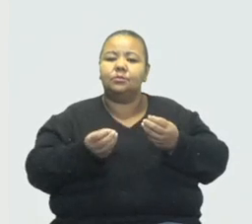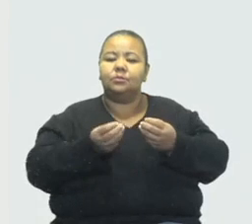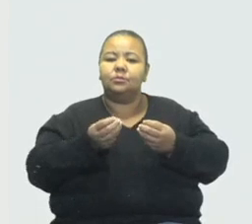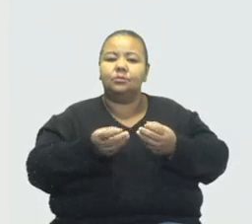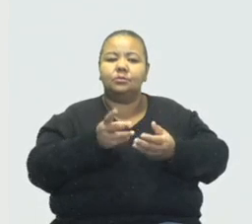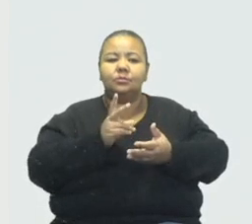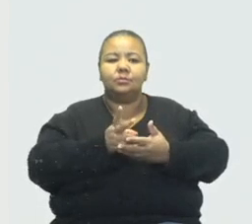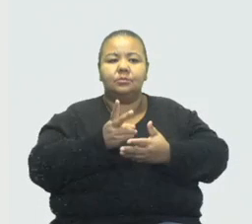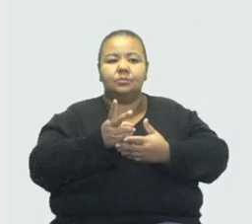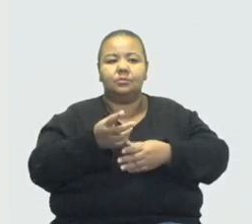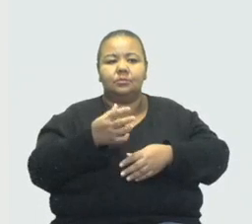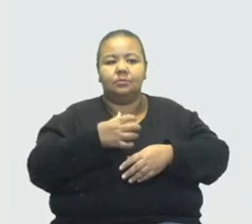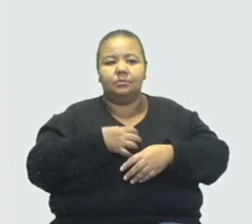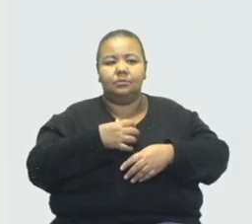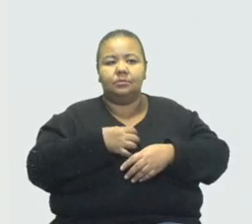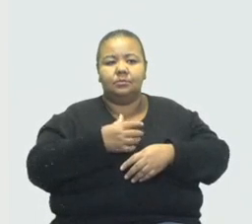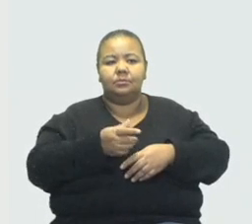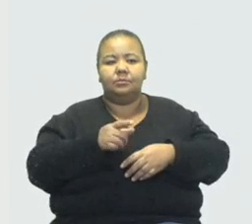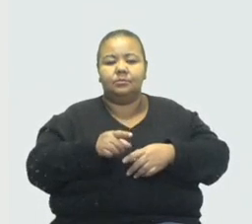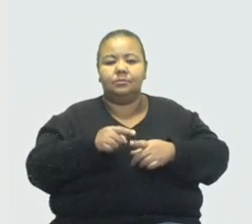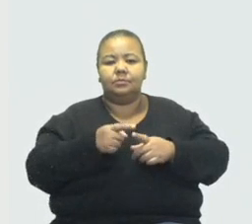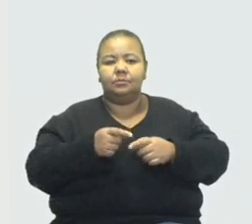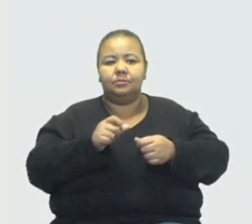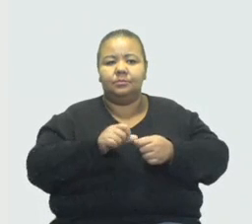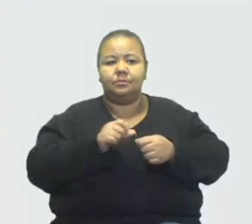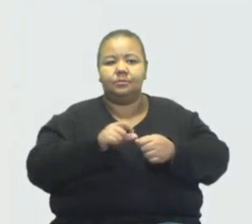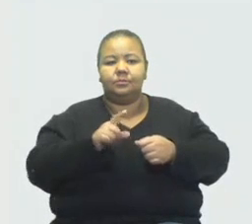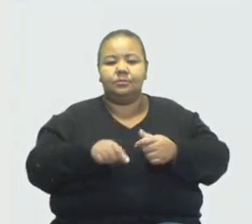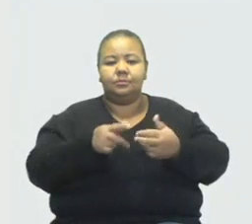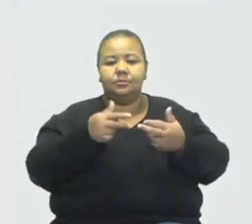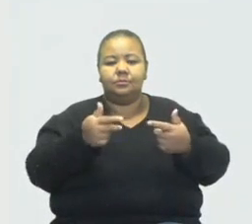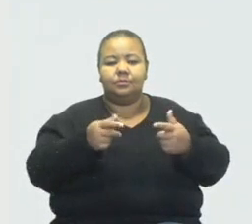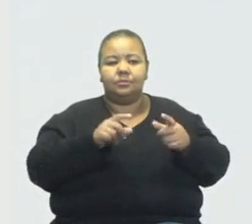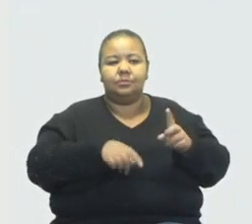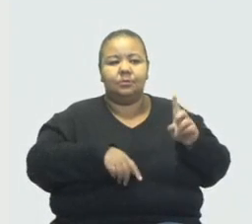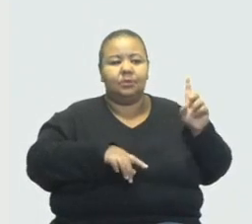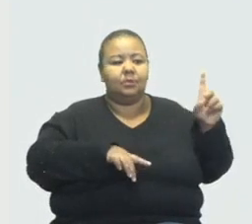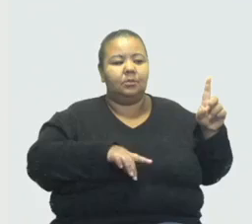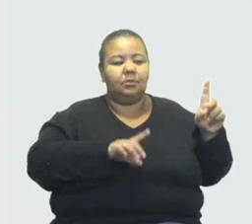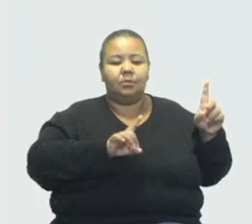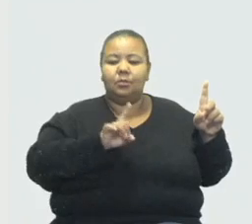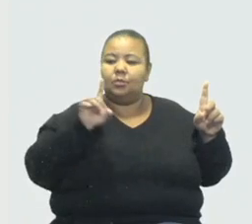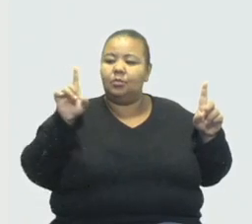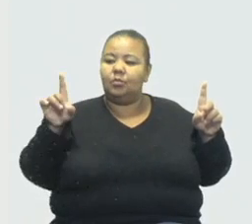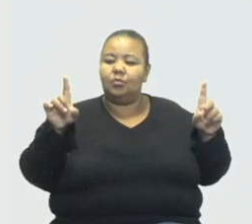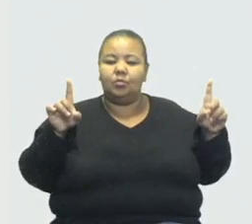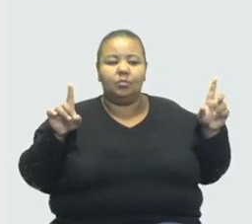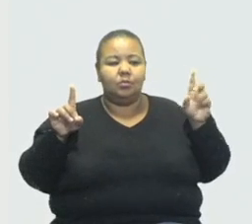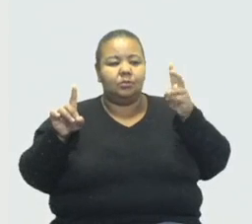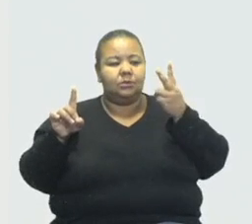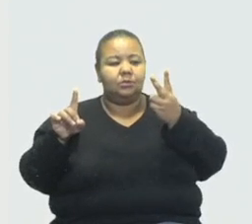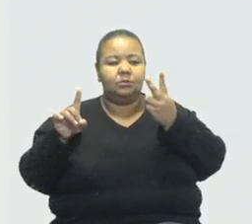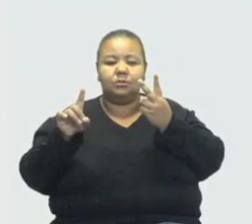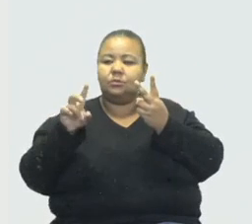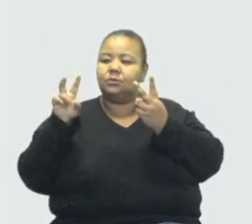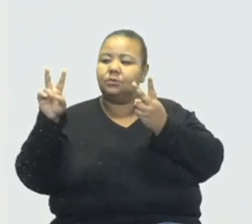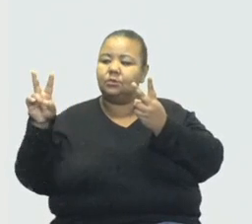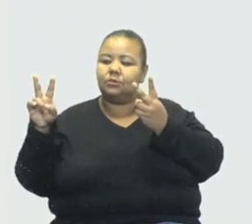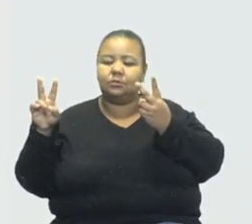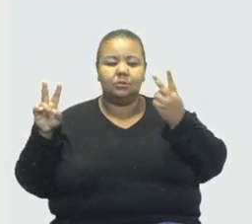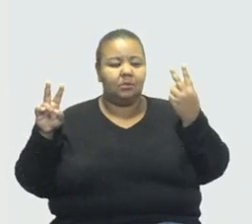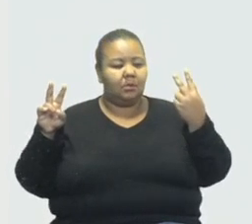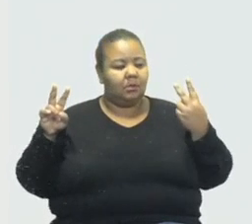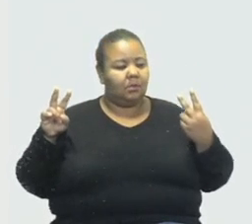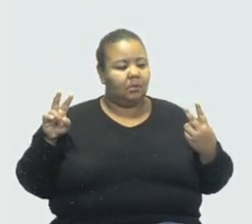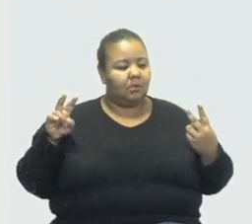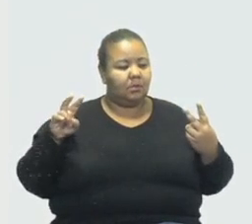É no mesma ideia. A gente vai fazer elemento com elemento. No caso aqui, ó, temos que